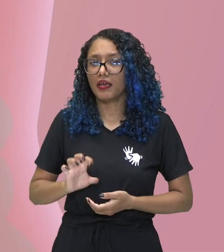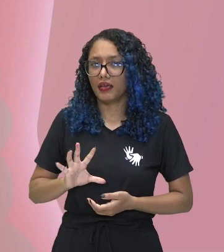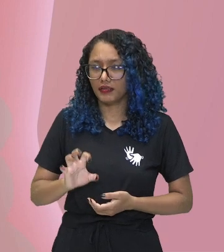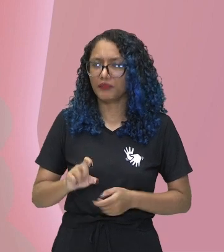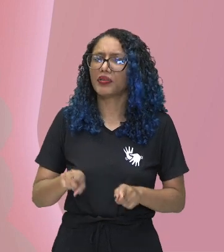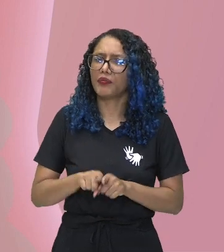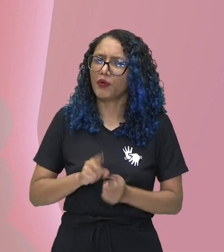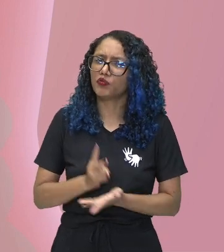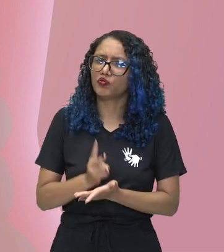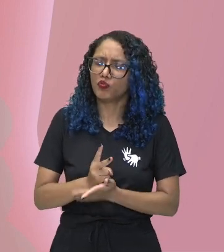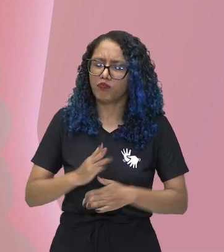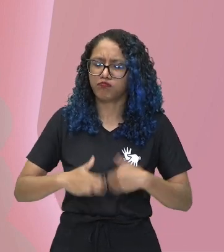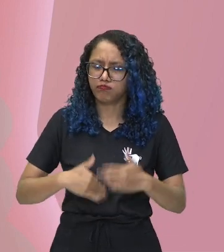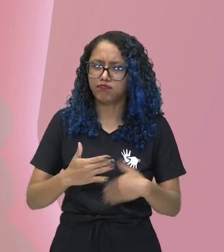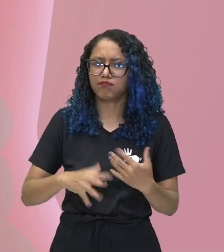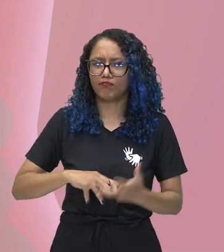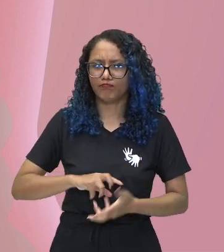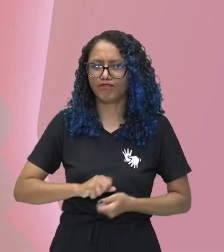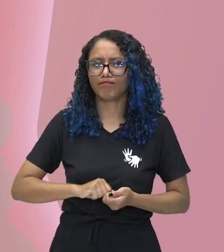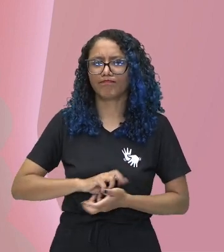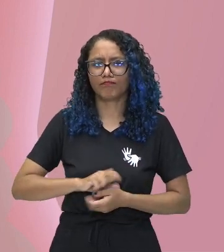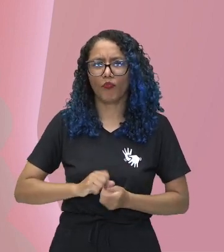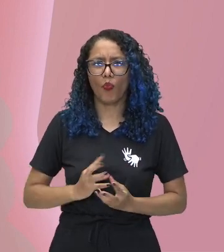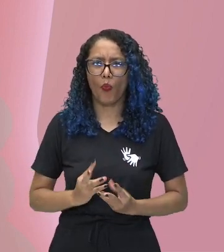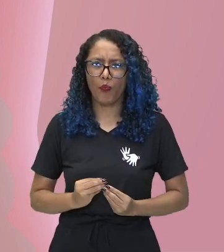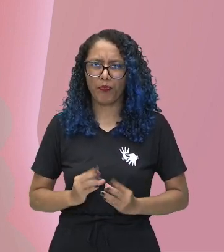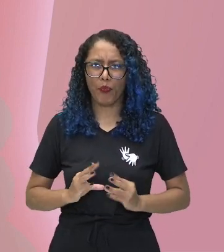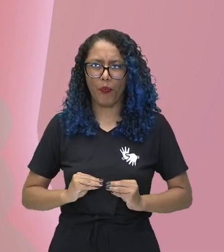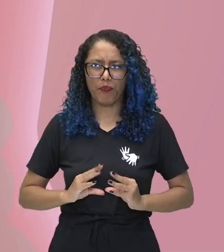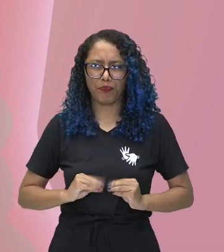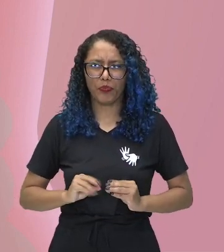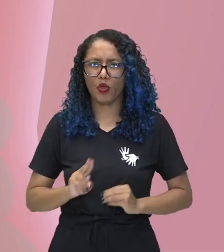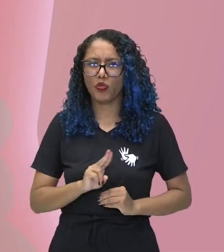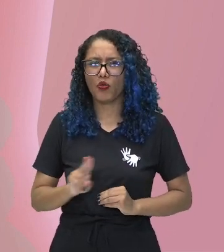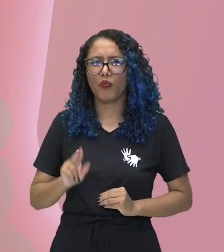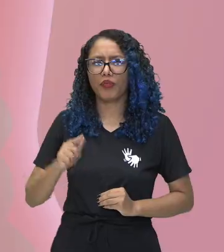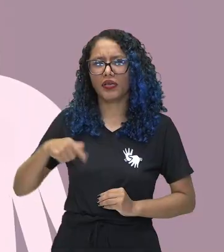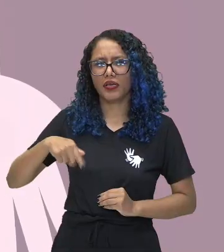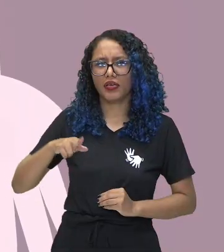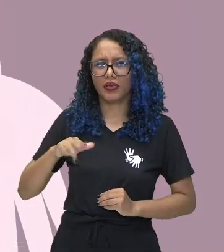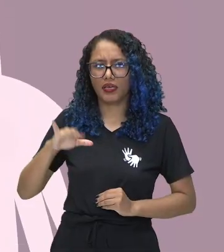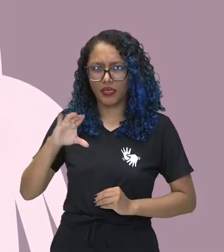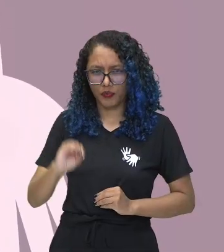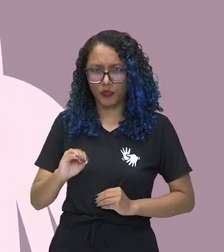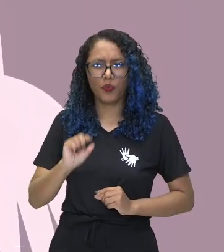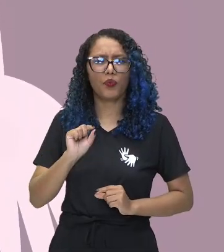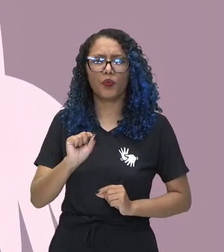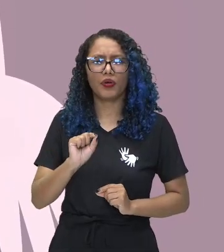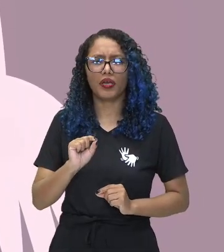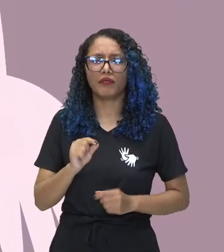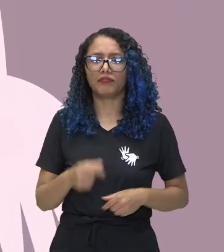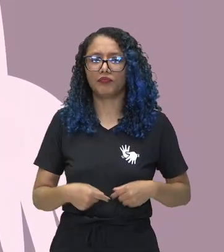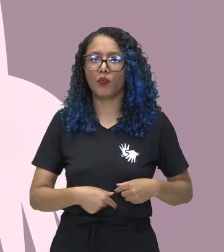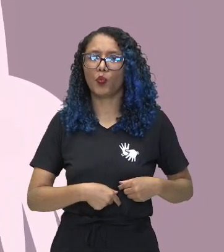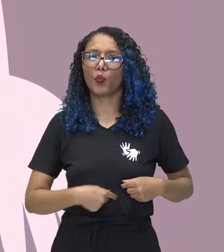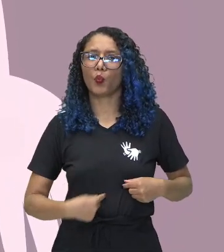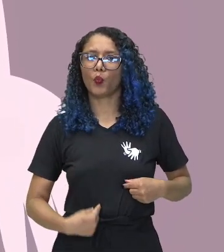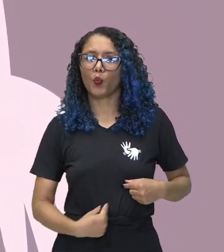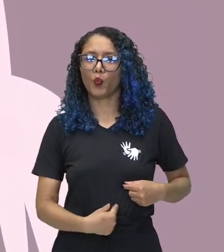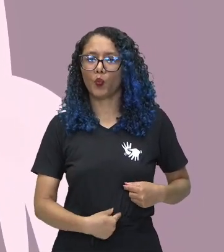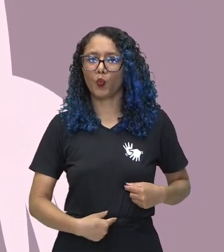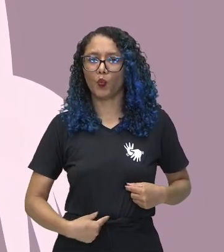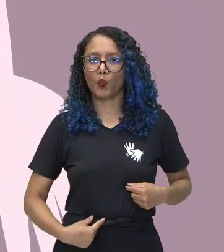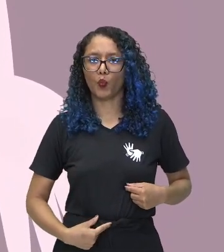trabalhar, transformando o bolo em uma mistura pastosa chamada quimo. O quimo, então, viaja para o intestino